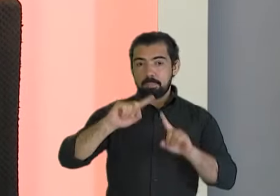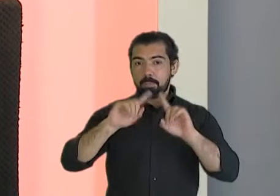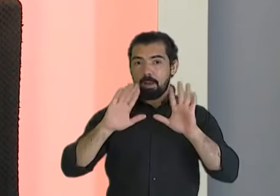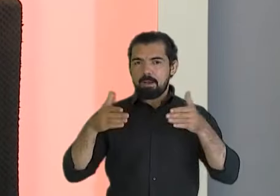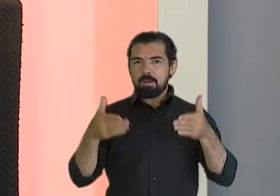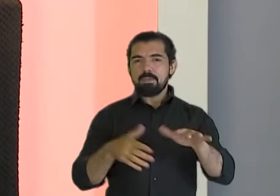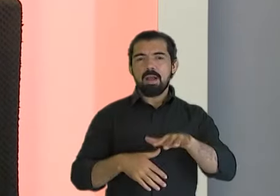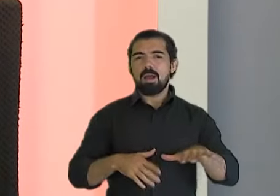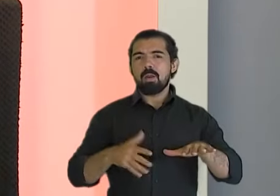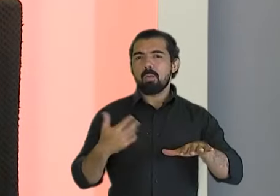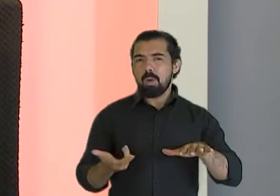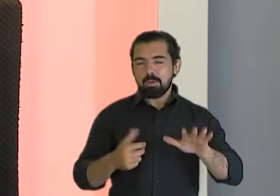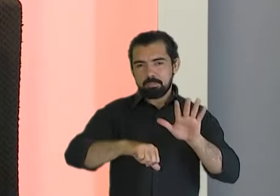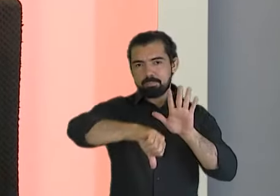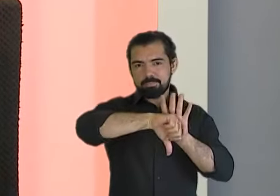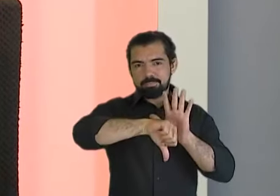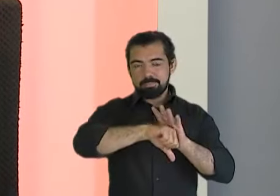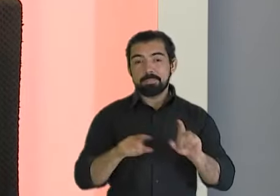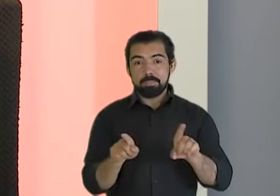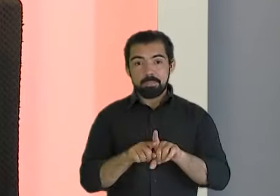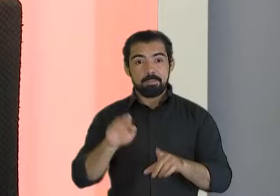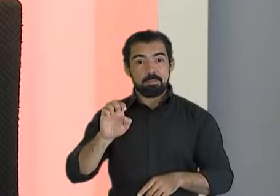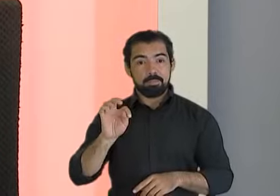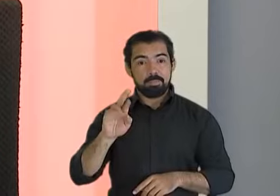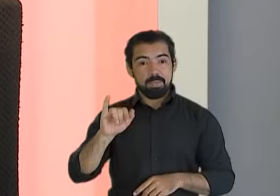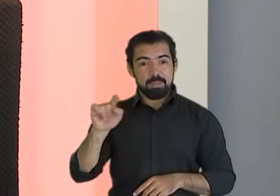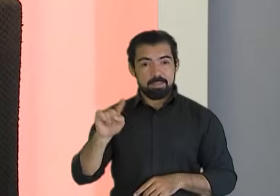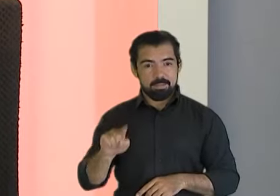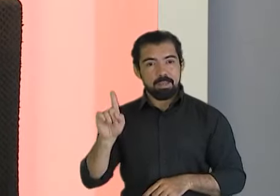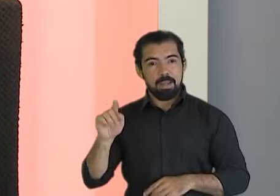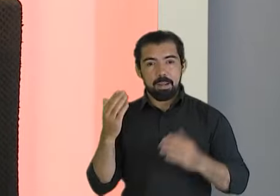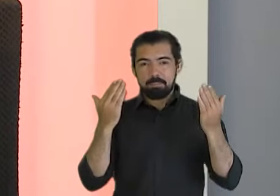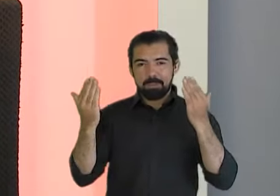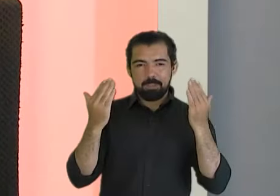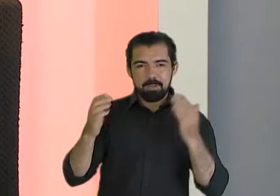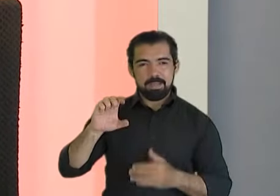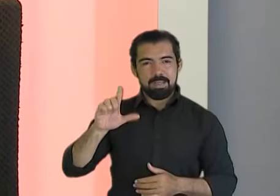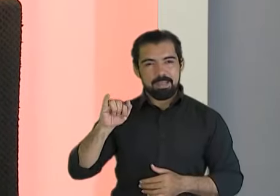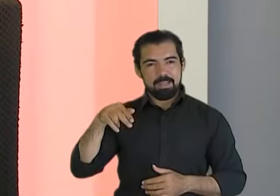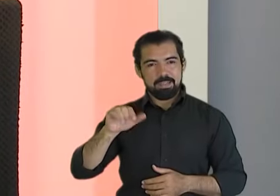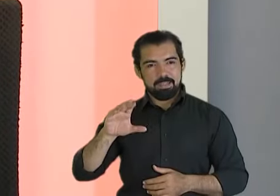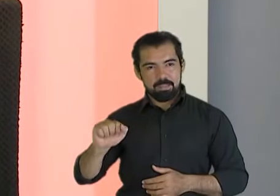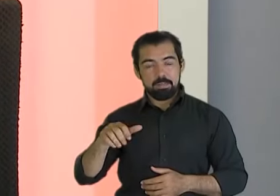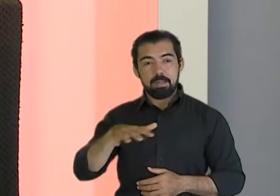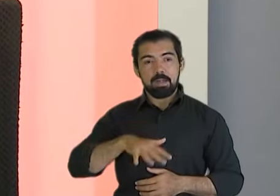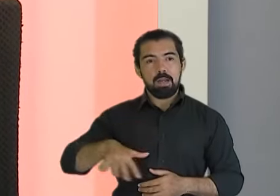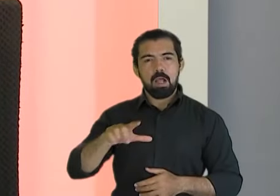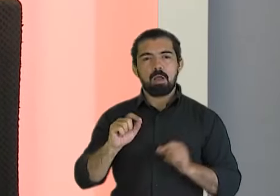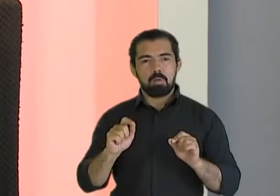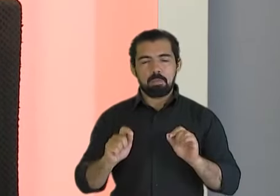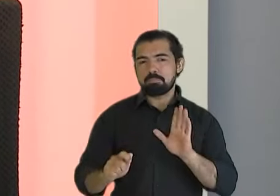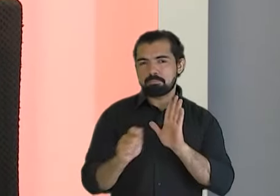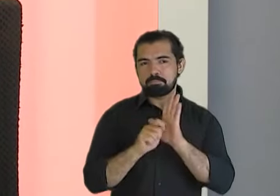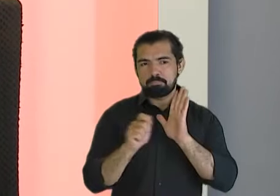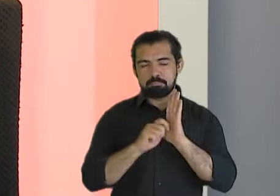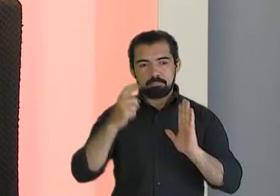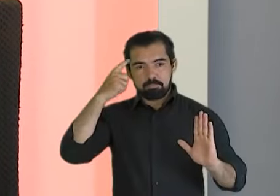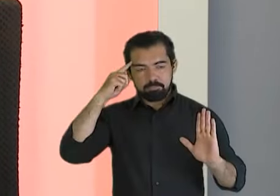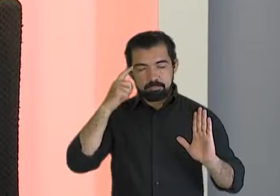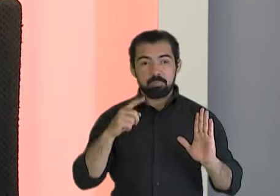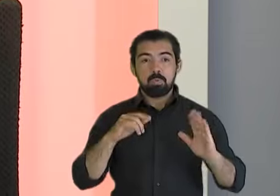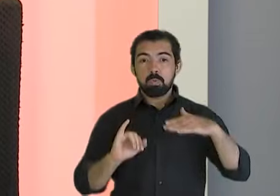área criminal, e Beatriz Austregésilo, psicóloga clínica da ala de dependência química do Instituto Volta à